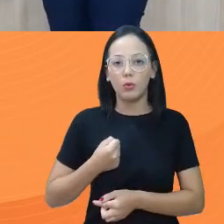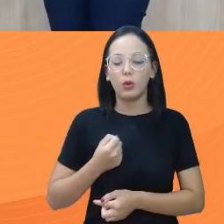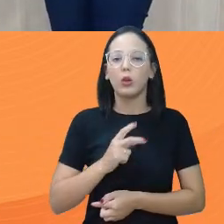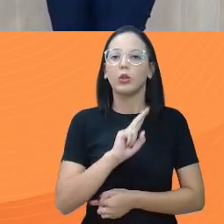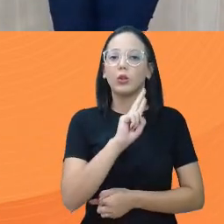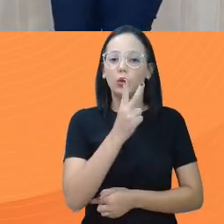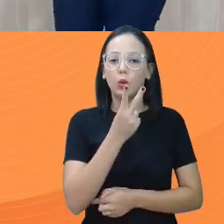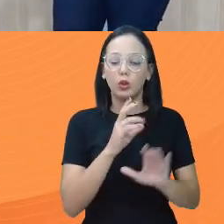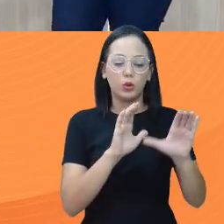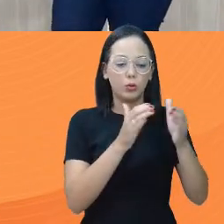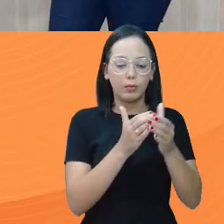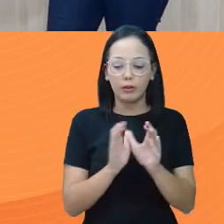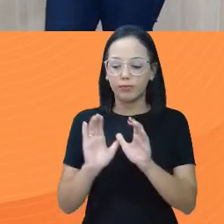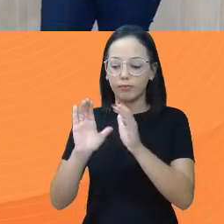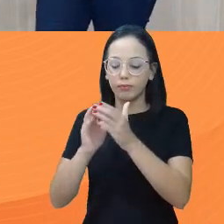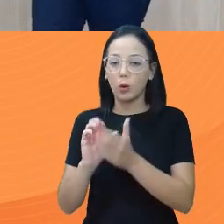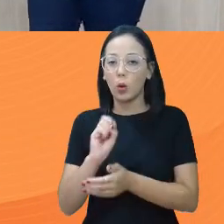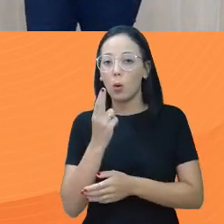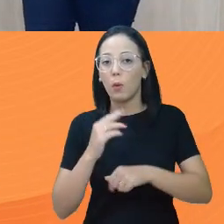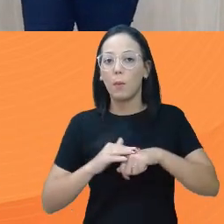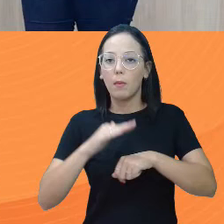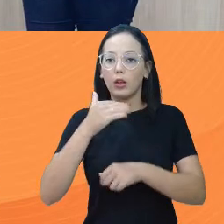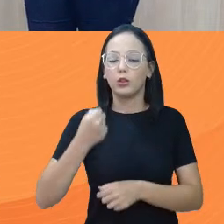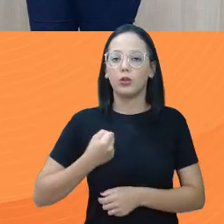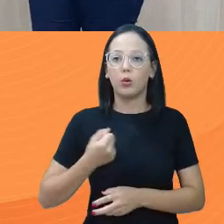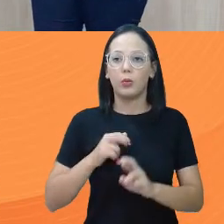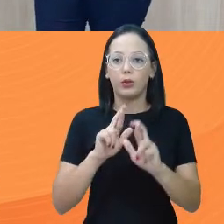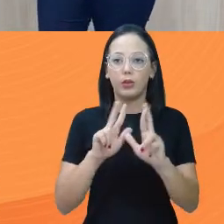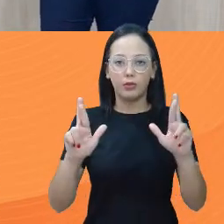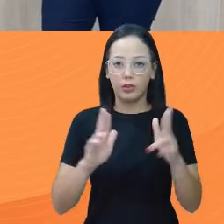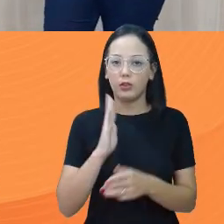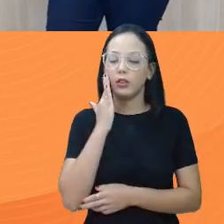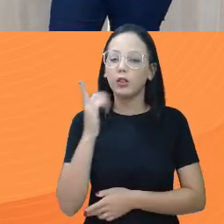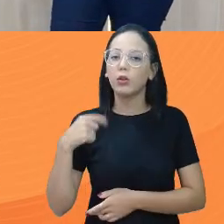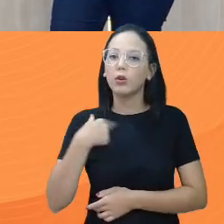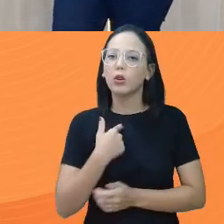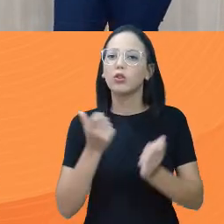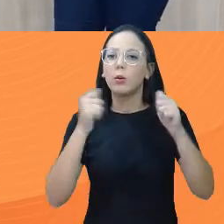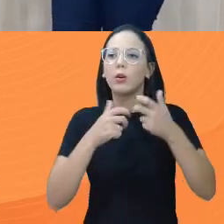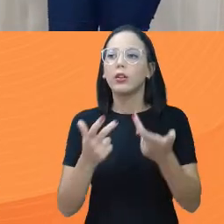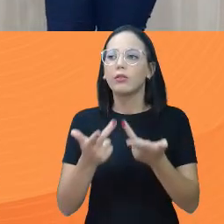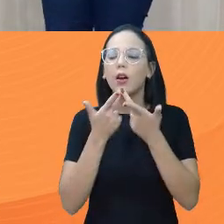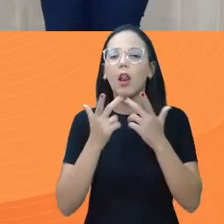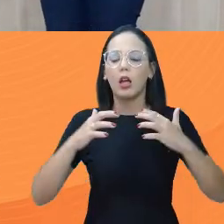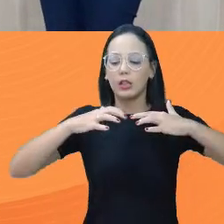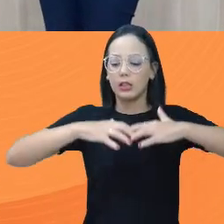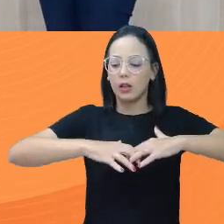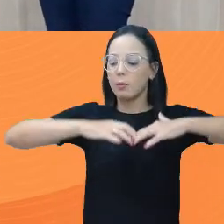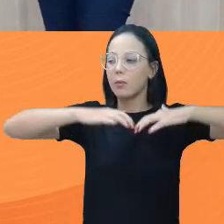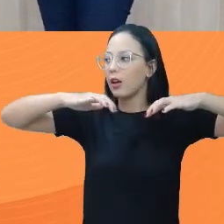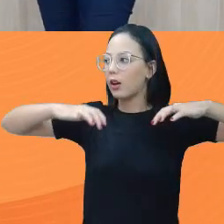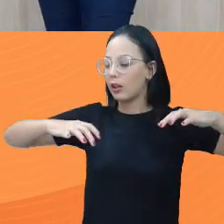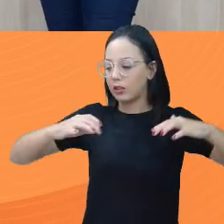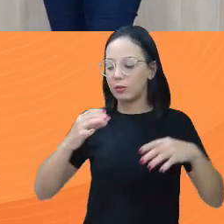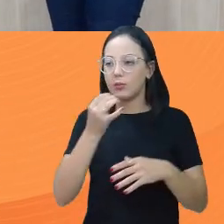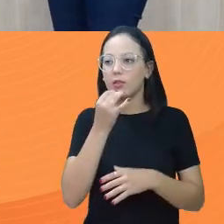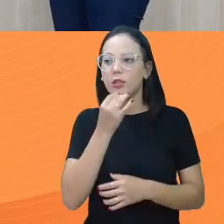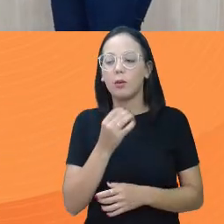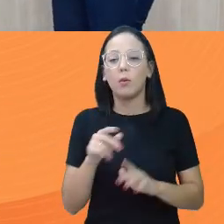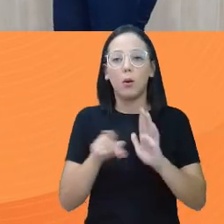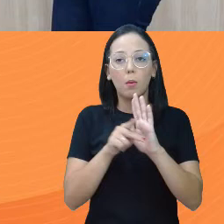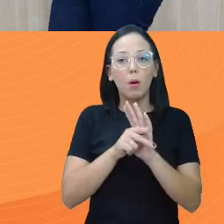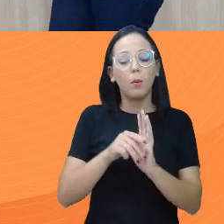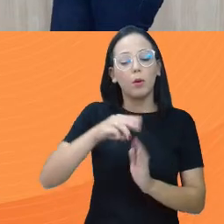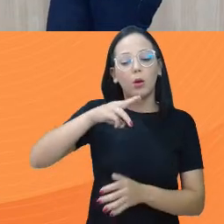dois conjuntos, né, de dois ou mais números diferentes. A gente pode listar de maneira separada, por exemplo, os múltiplos